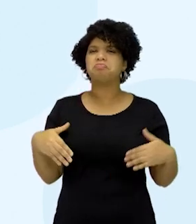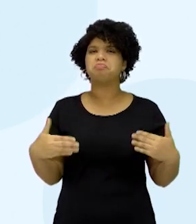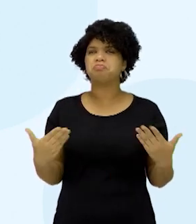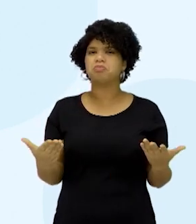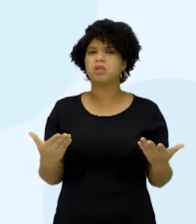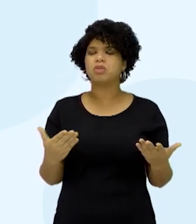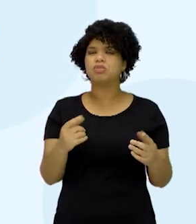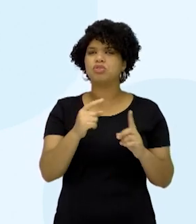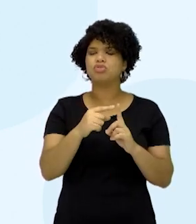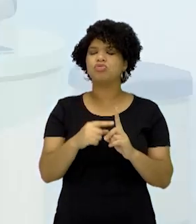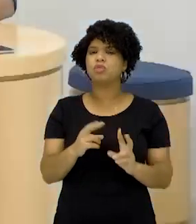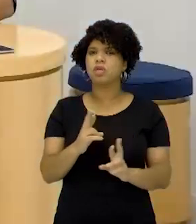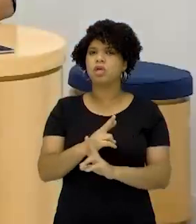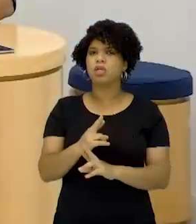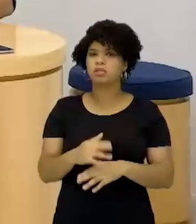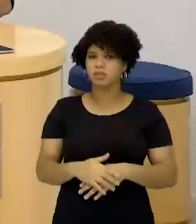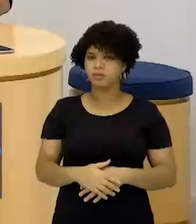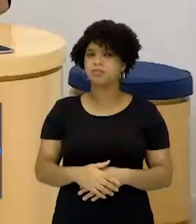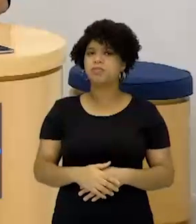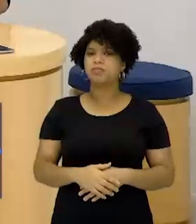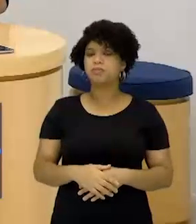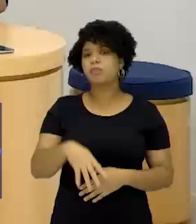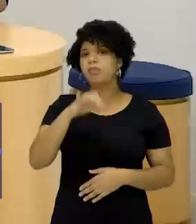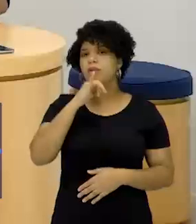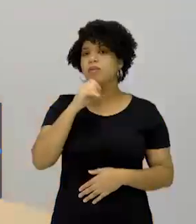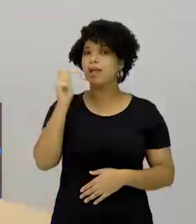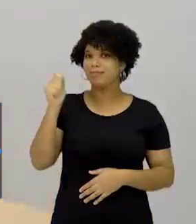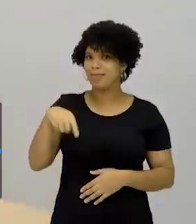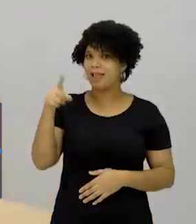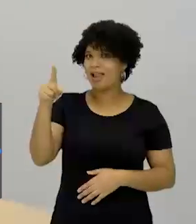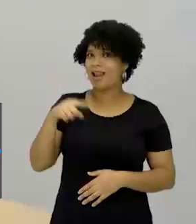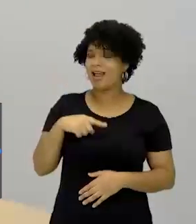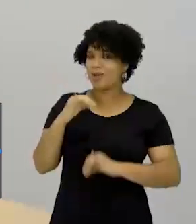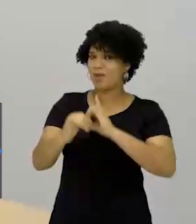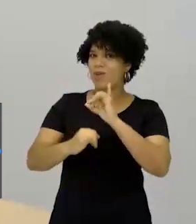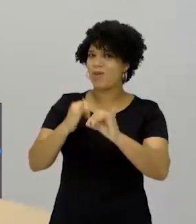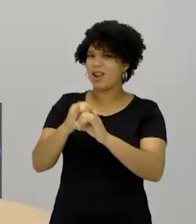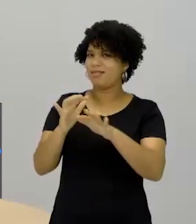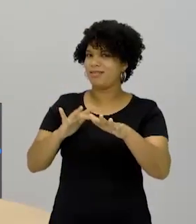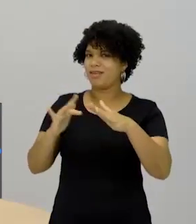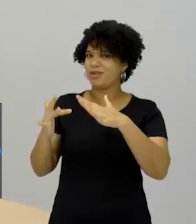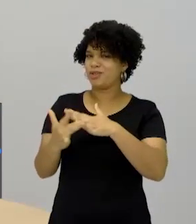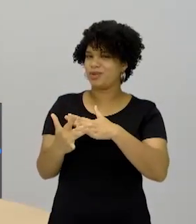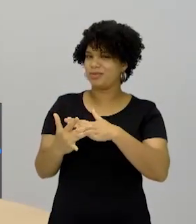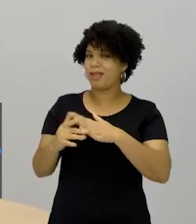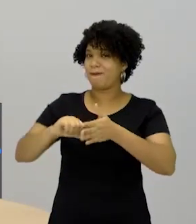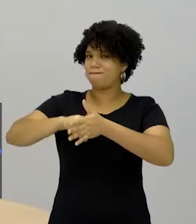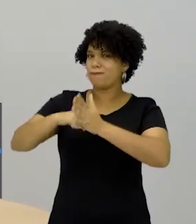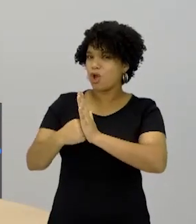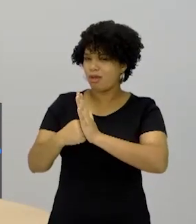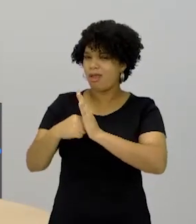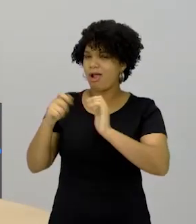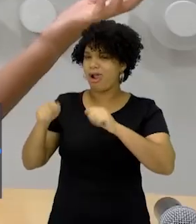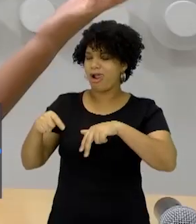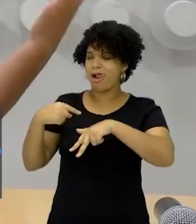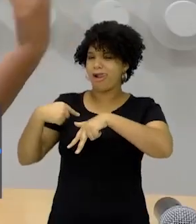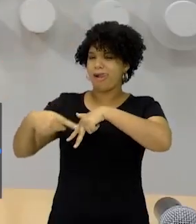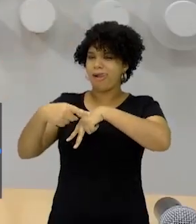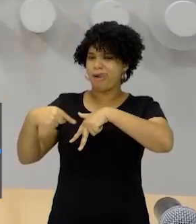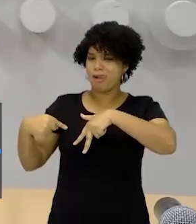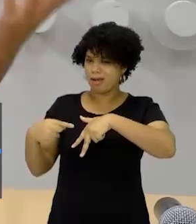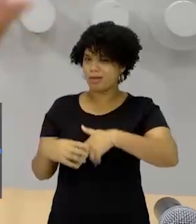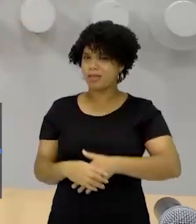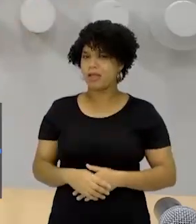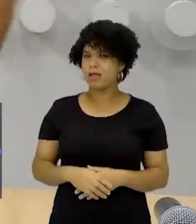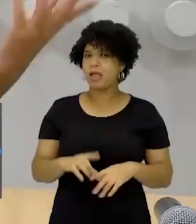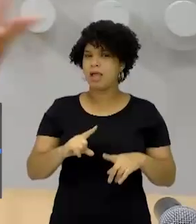Exatamente pelo que a professora falou agora, né? Você consegue bloquear alguém na internet, mas na vida real é muito mais difícil, você tem que conversar. E você consegue também mostrar